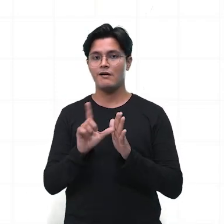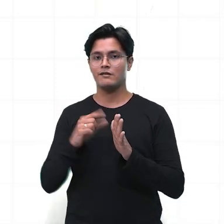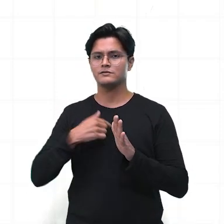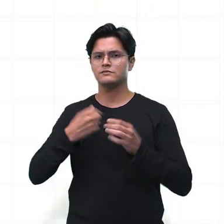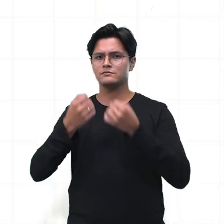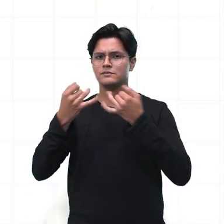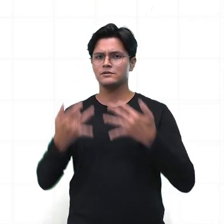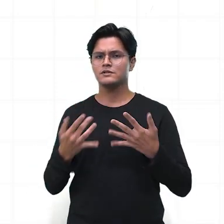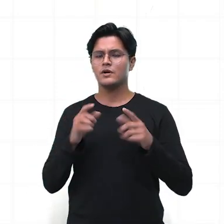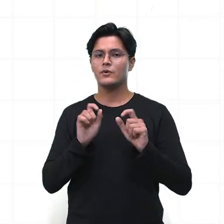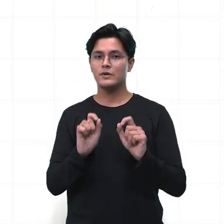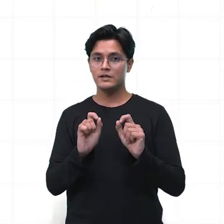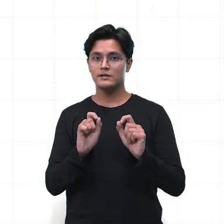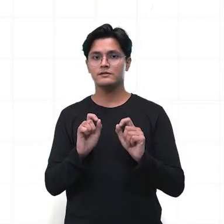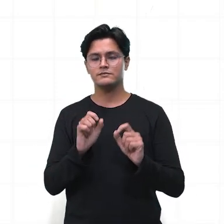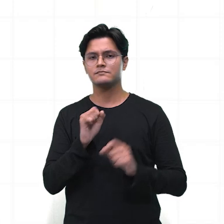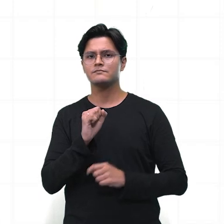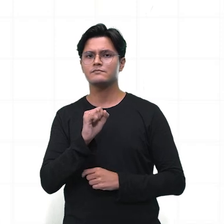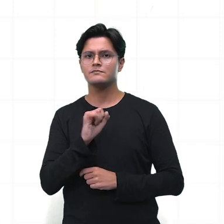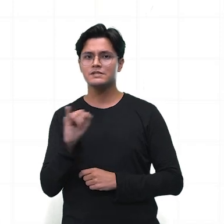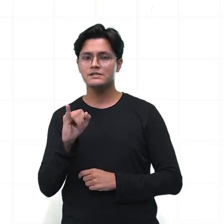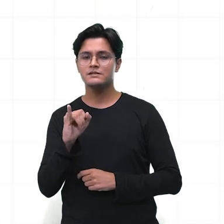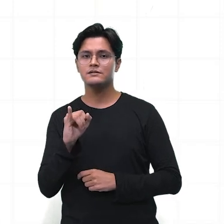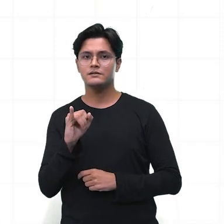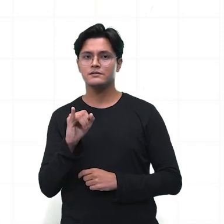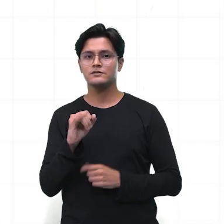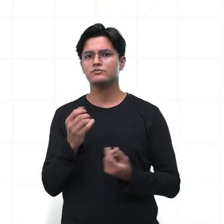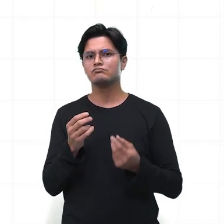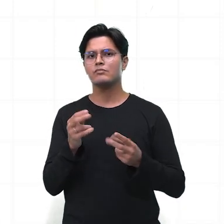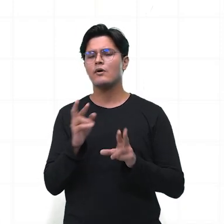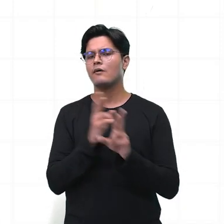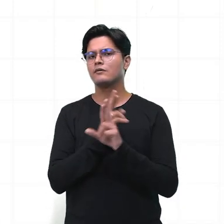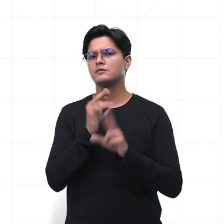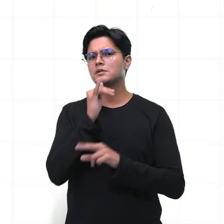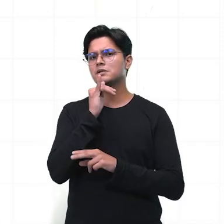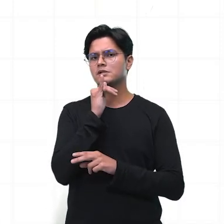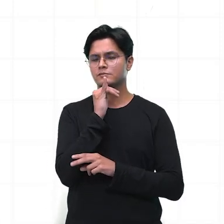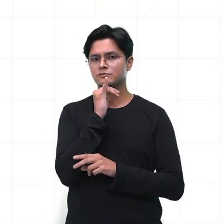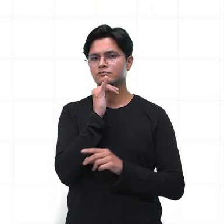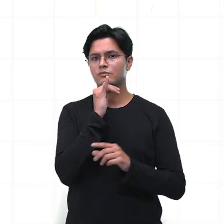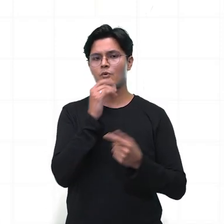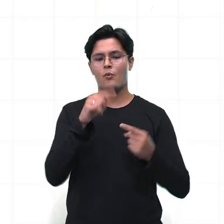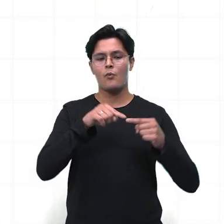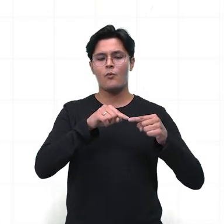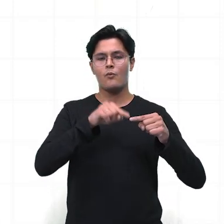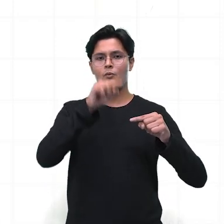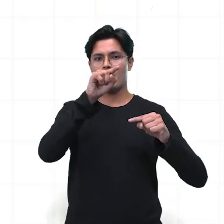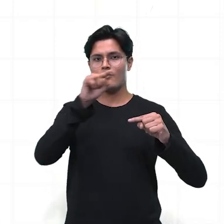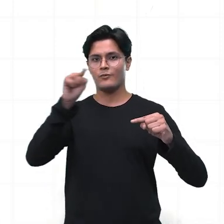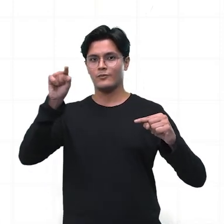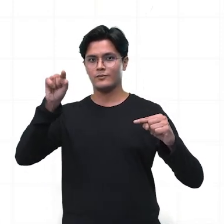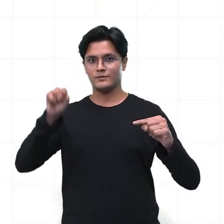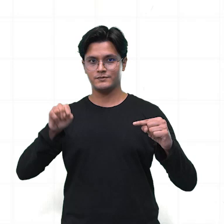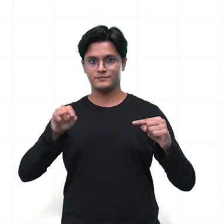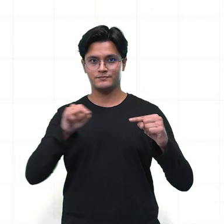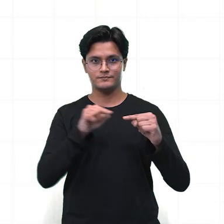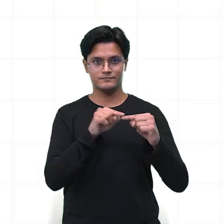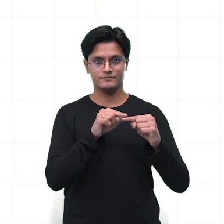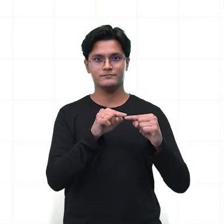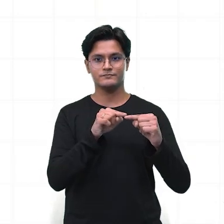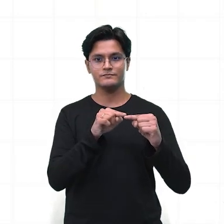né? Se uma falava ali sobre o quadrado, veja, eu tenho aqui um quadrado.